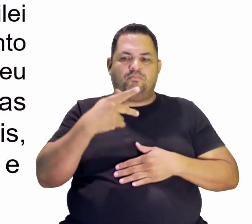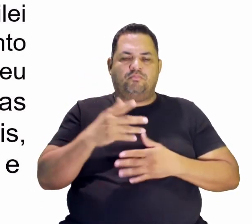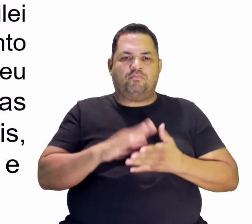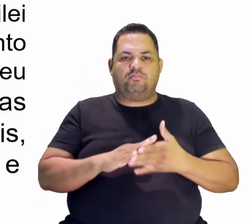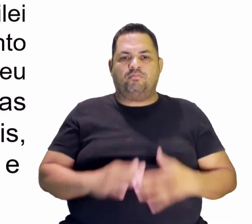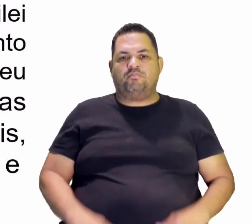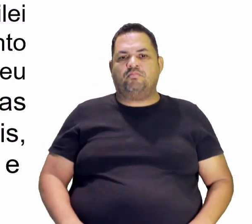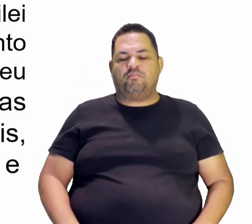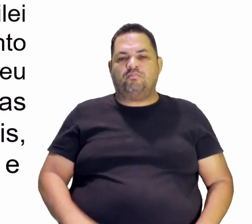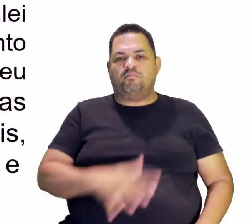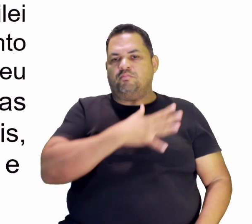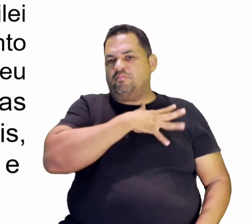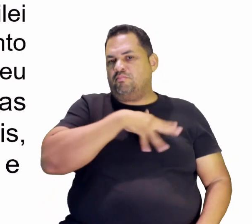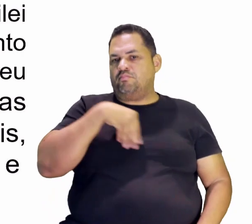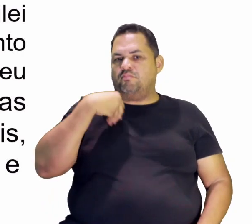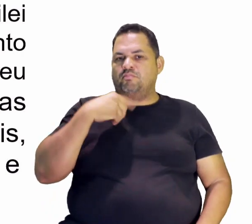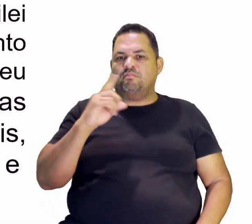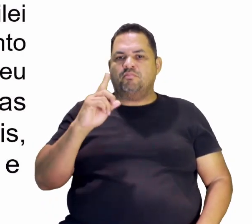que Aristóteles não faz